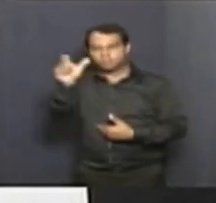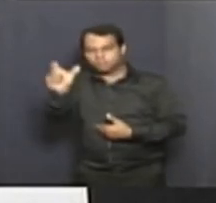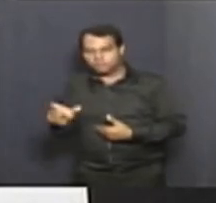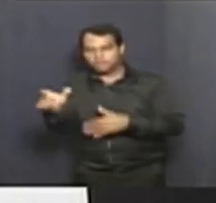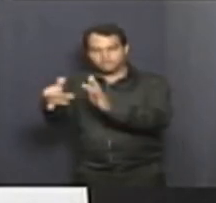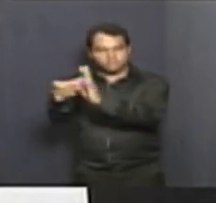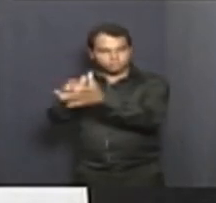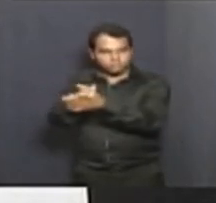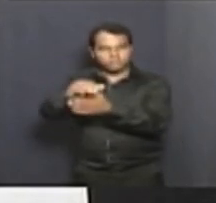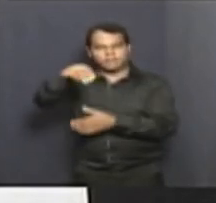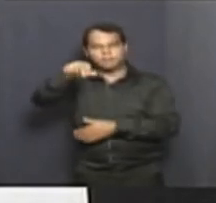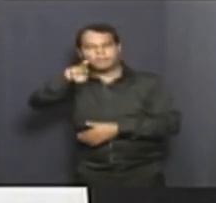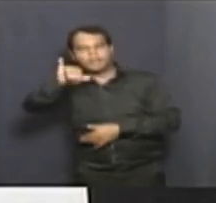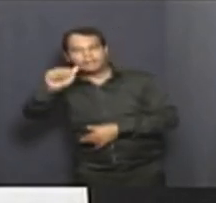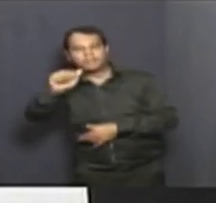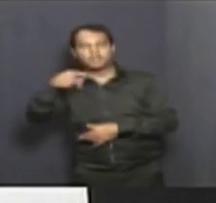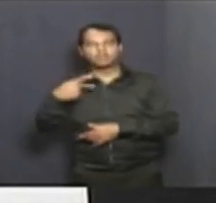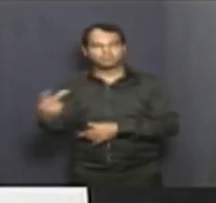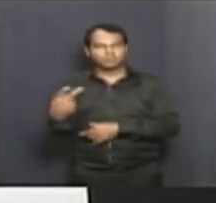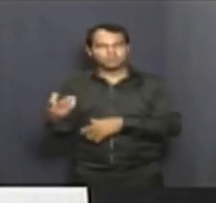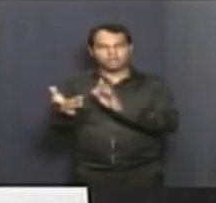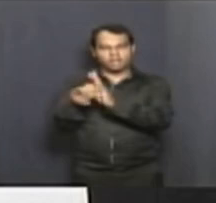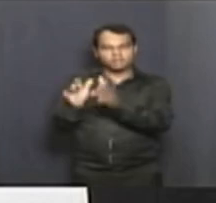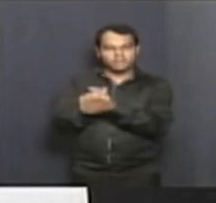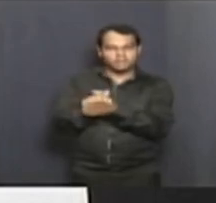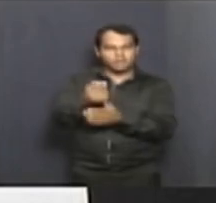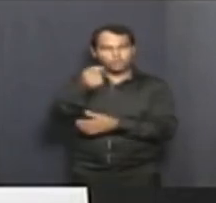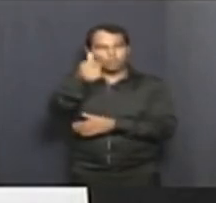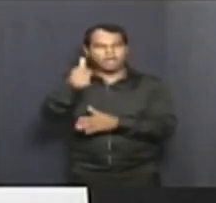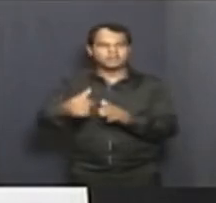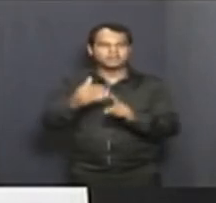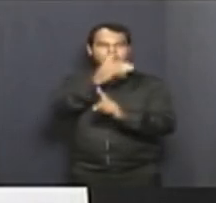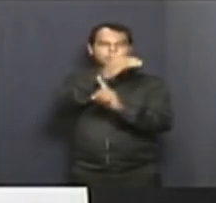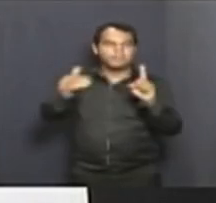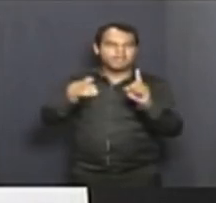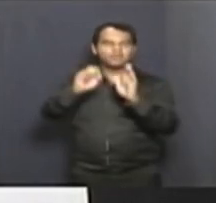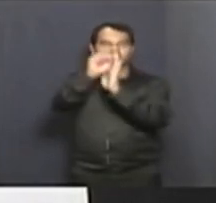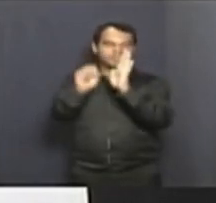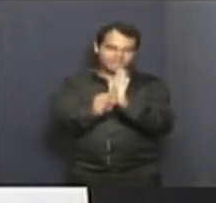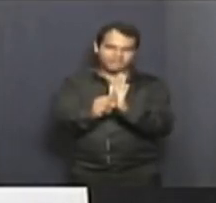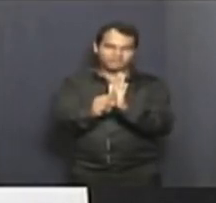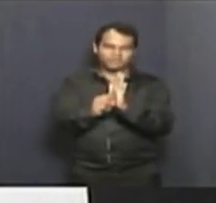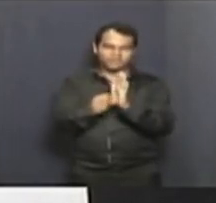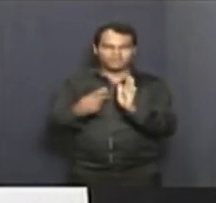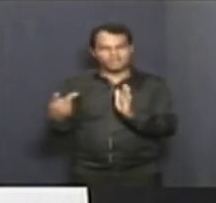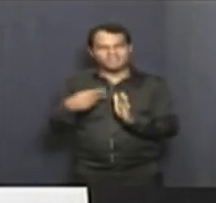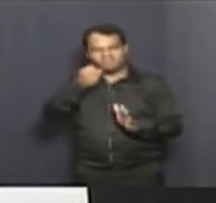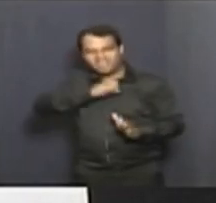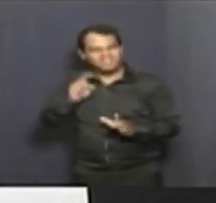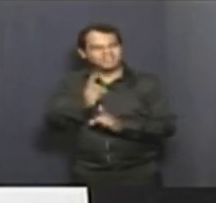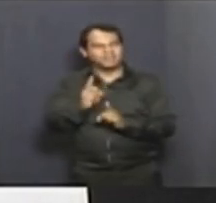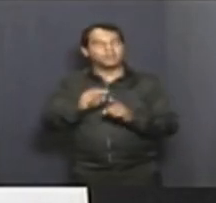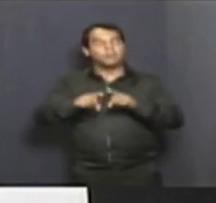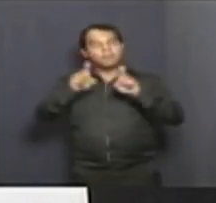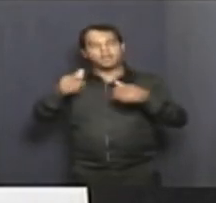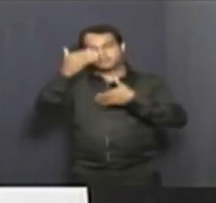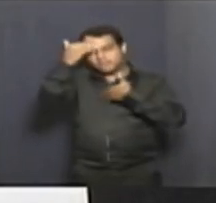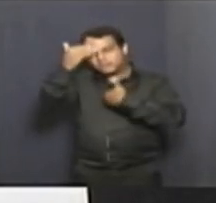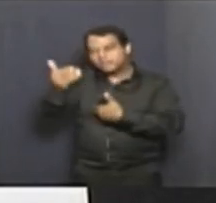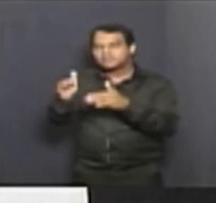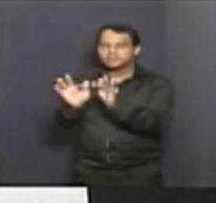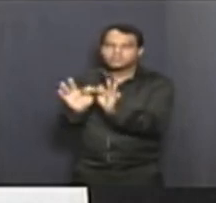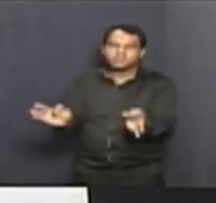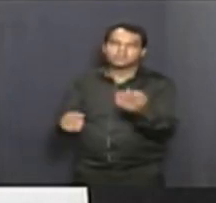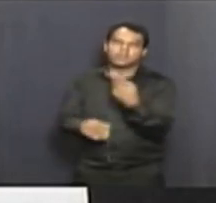quem sou casado há quase meio século embora não seja muito velho e e agradeço a gentileza dela